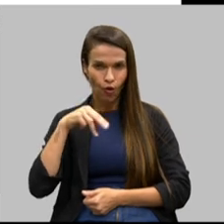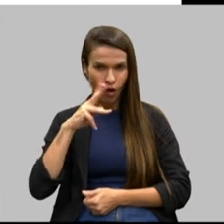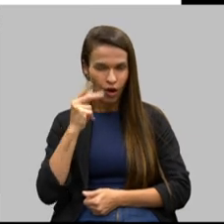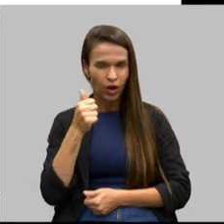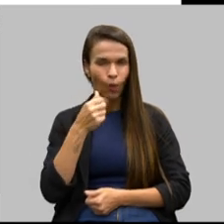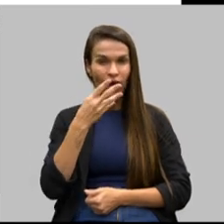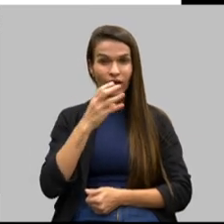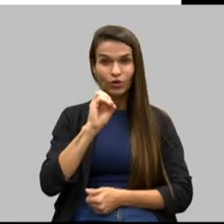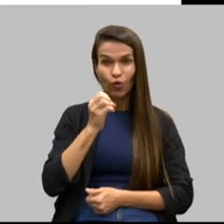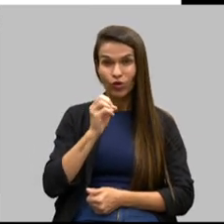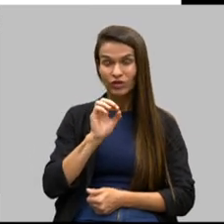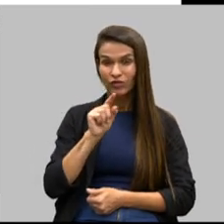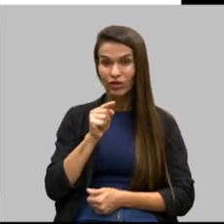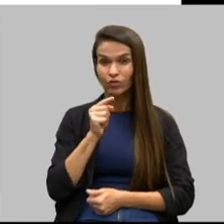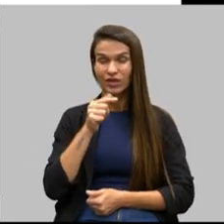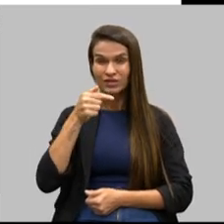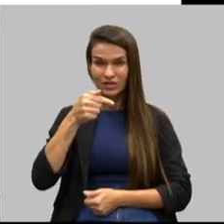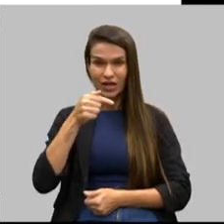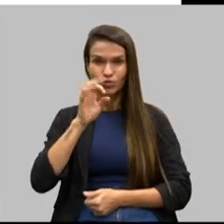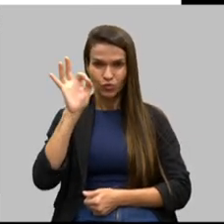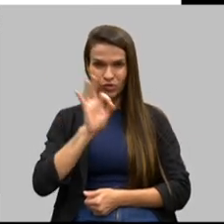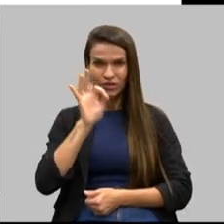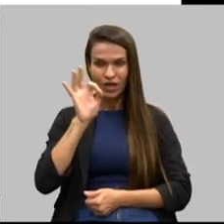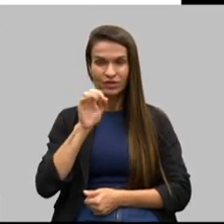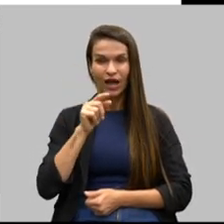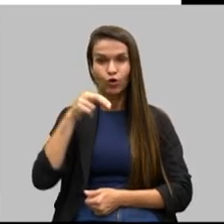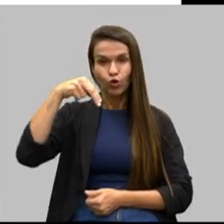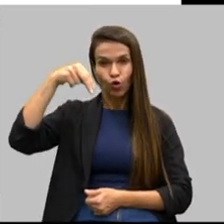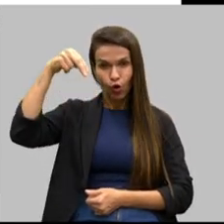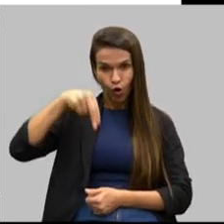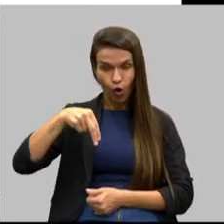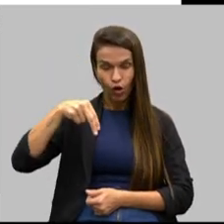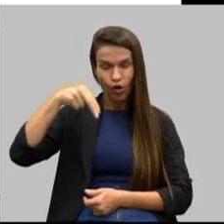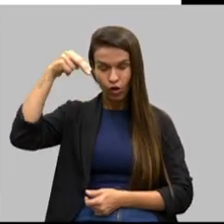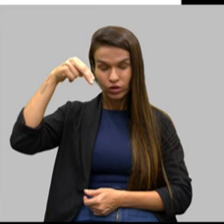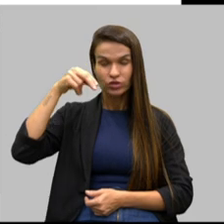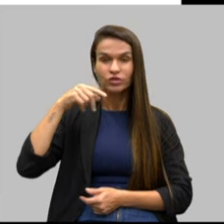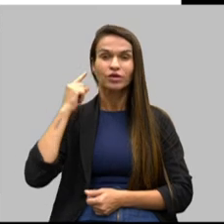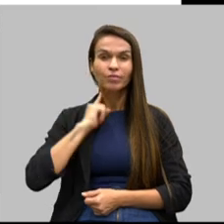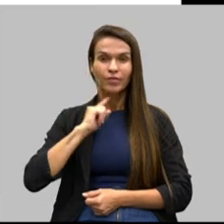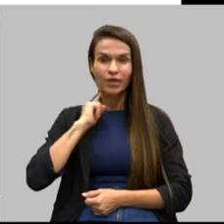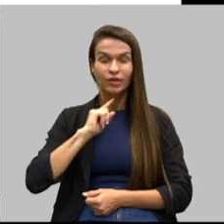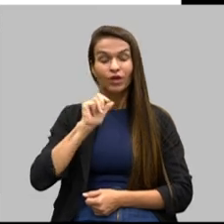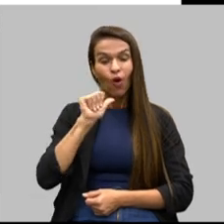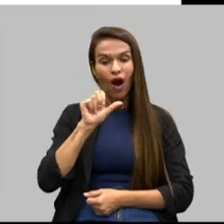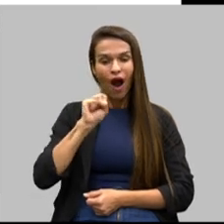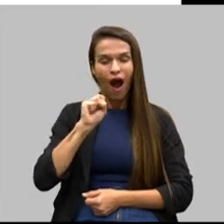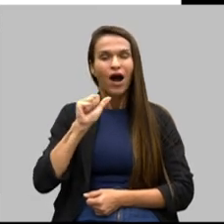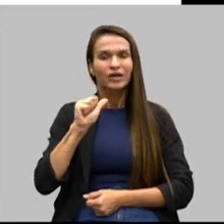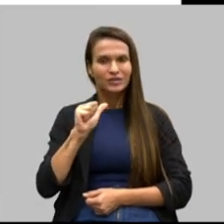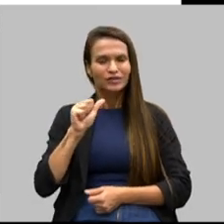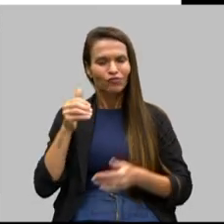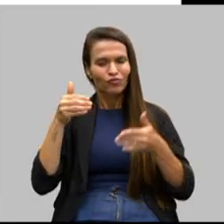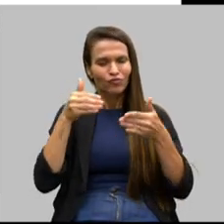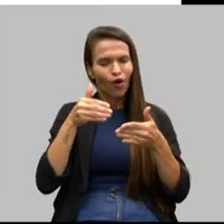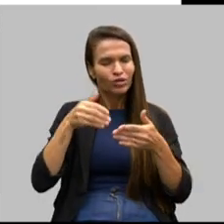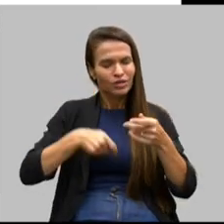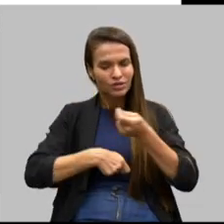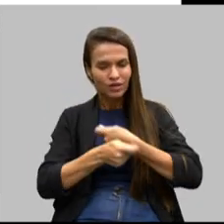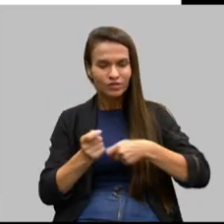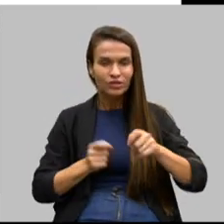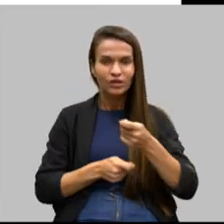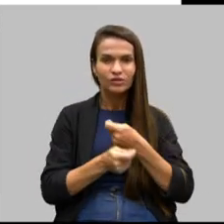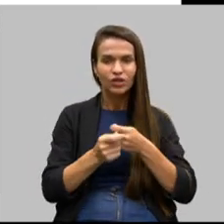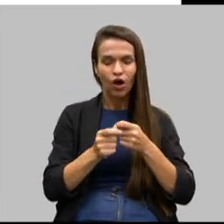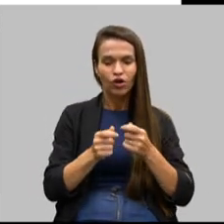48,7% está no norte de Minas. Né? Então, a ASA Minas se compõe essa grande articulação, ela está